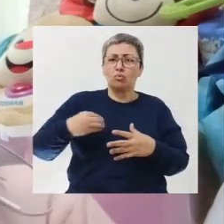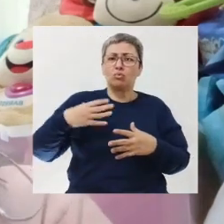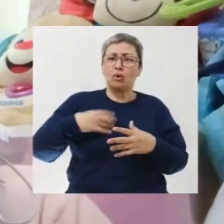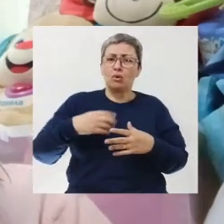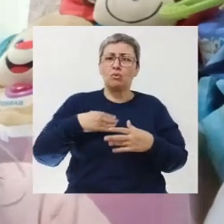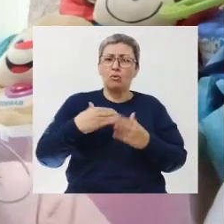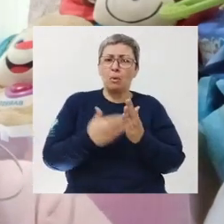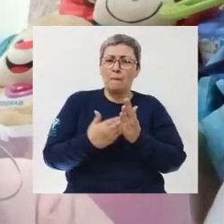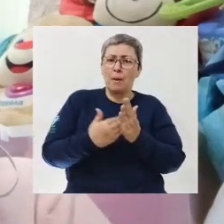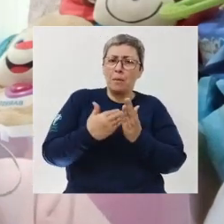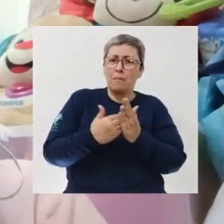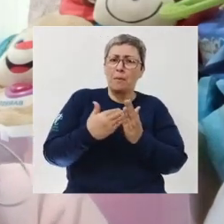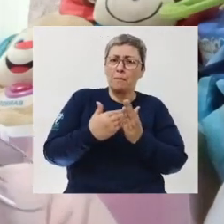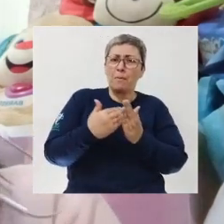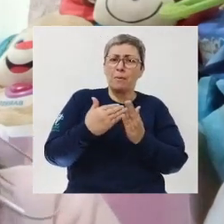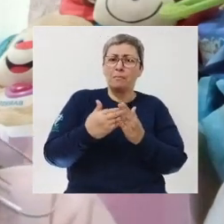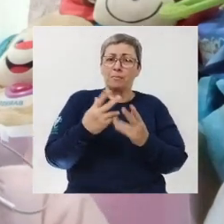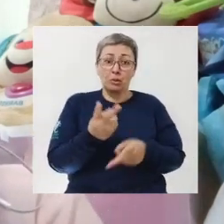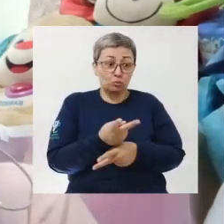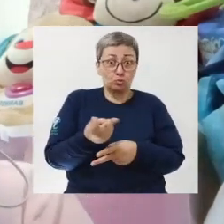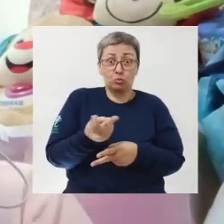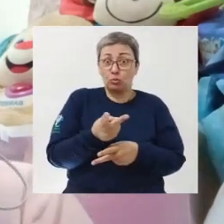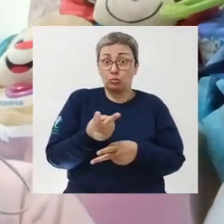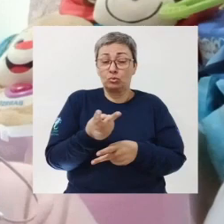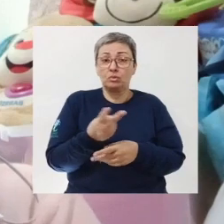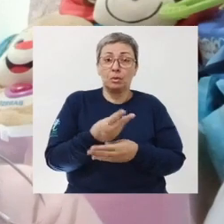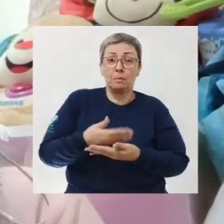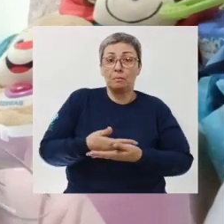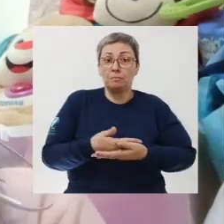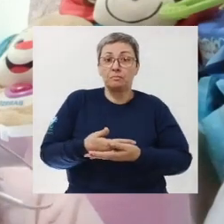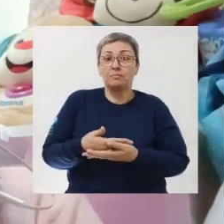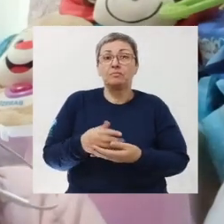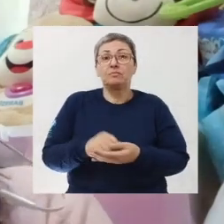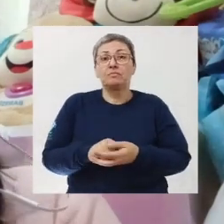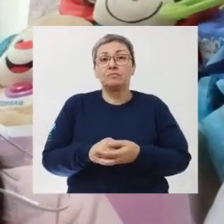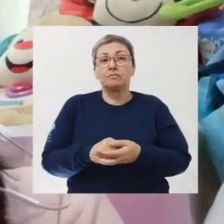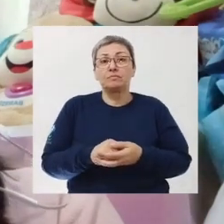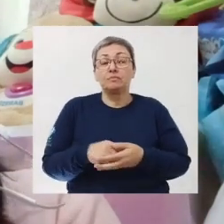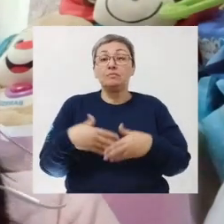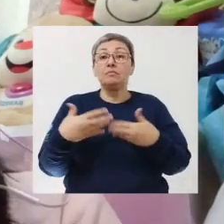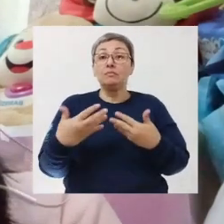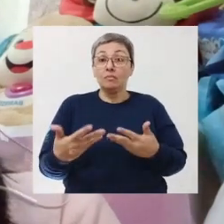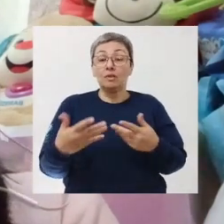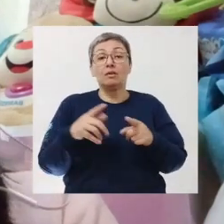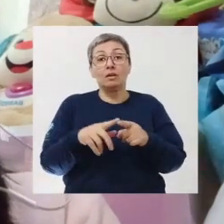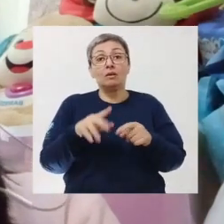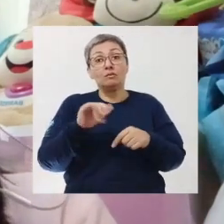fui tirando e fui aumentando a minha produção para os dois. E